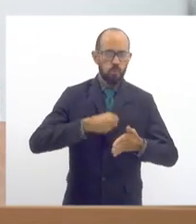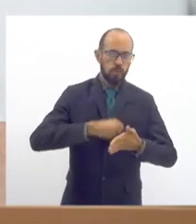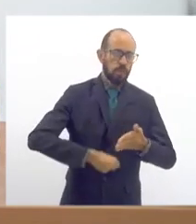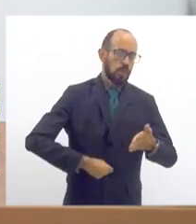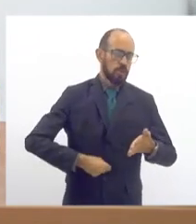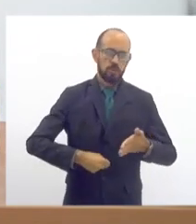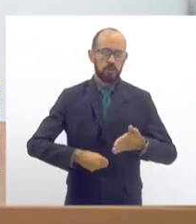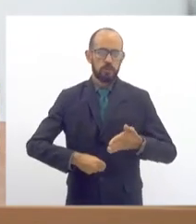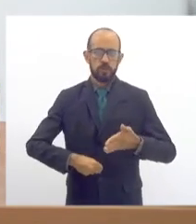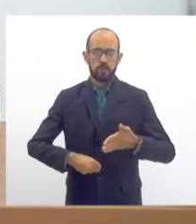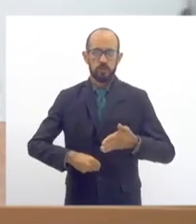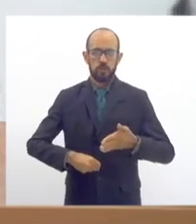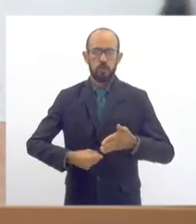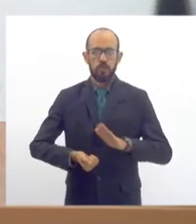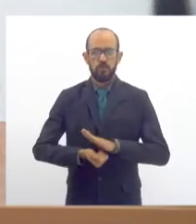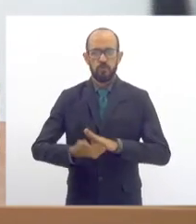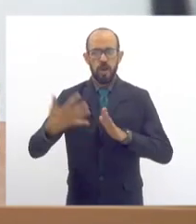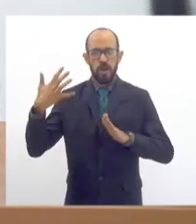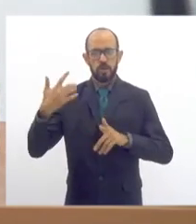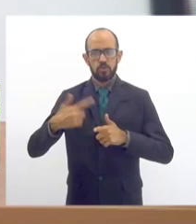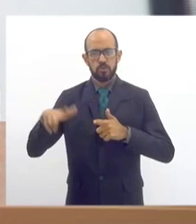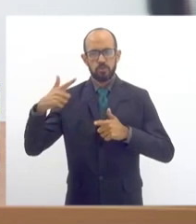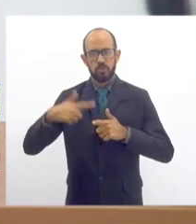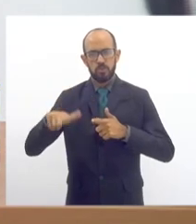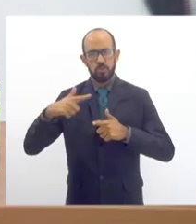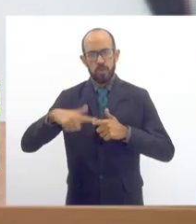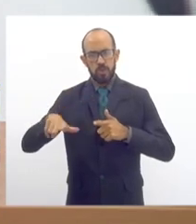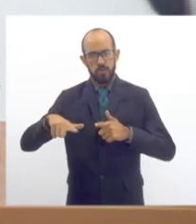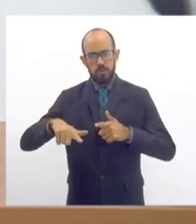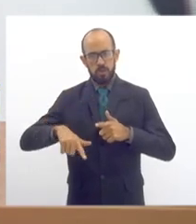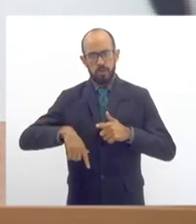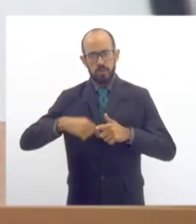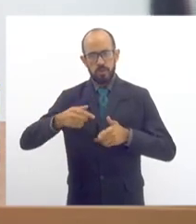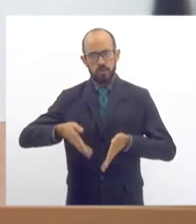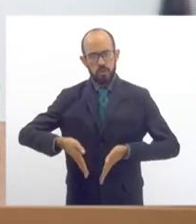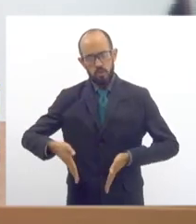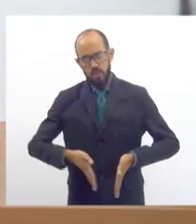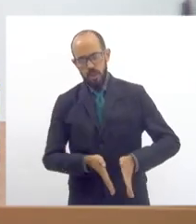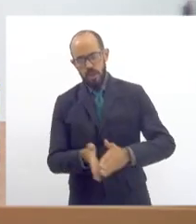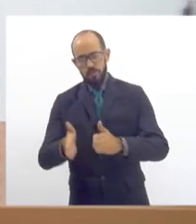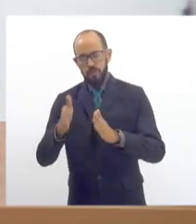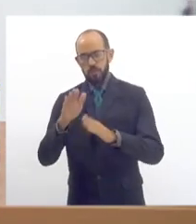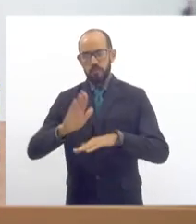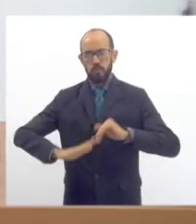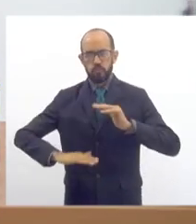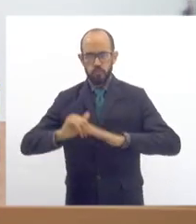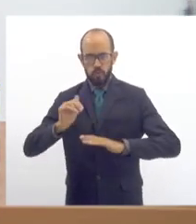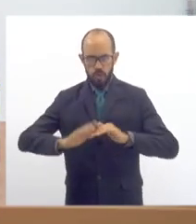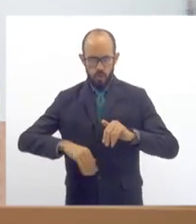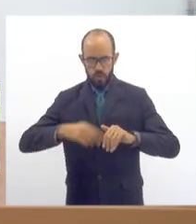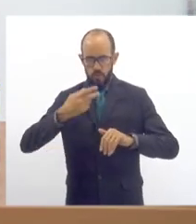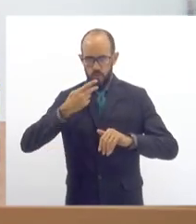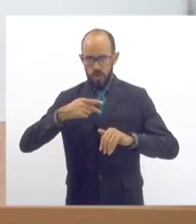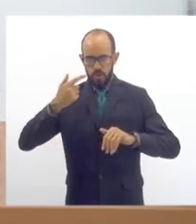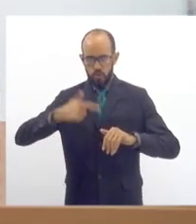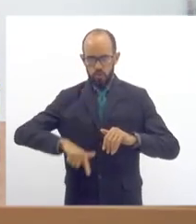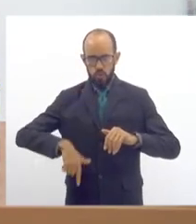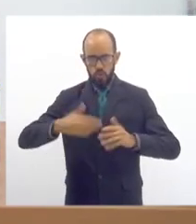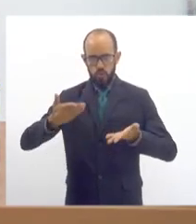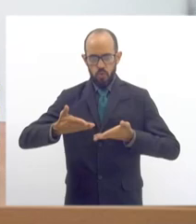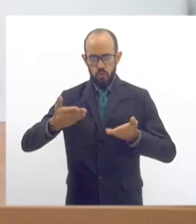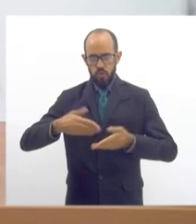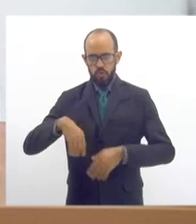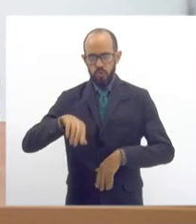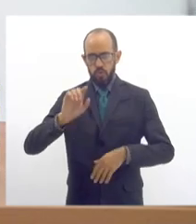dizer, com muitos problemas represados na sua trajetória profissional. Hoje, quando falei novamente ao telefone com o presidente Adolfo